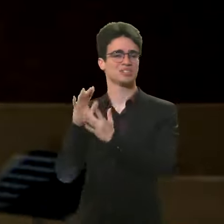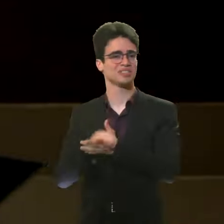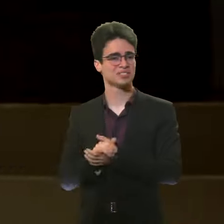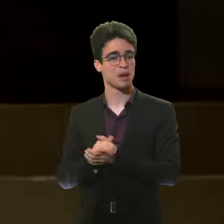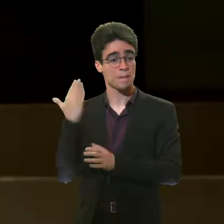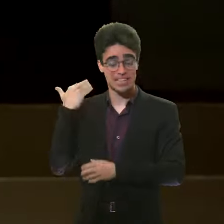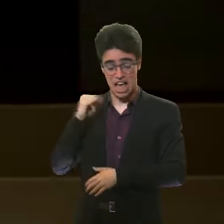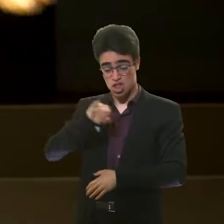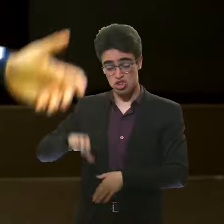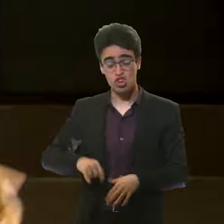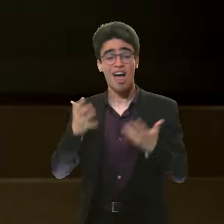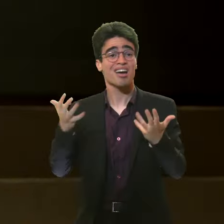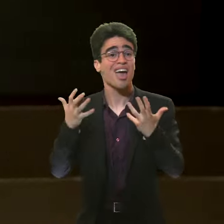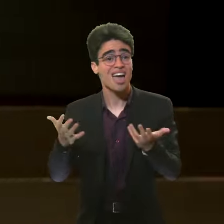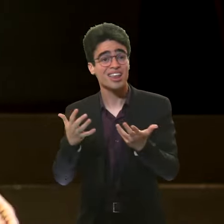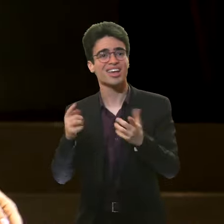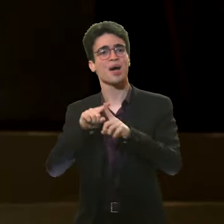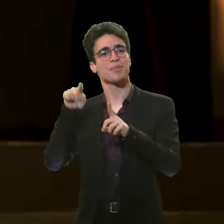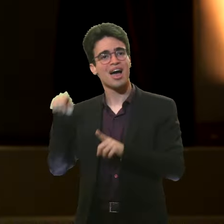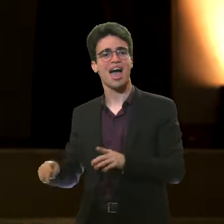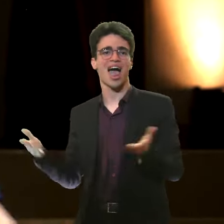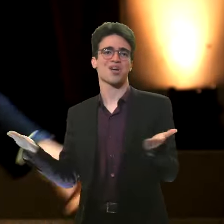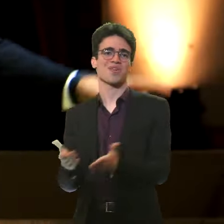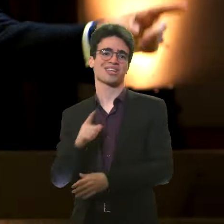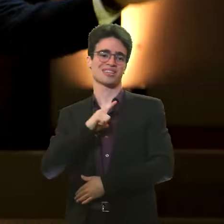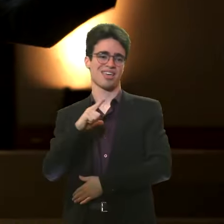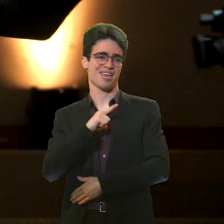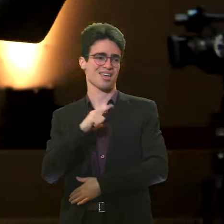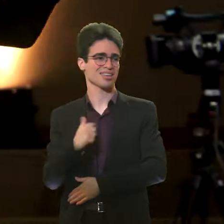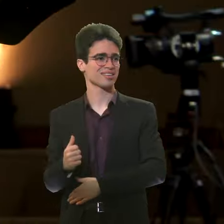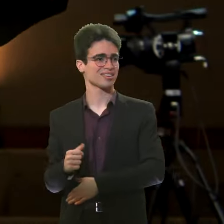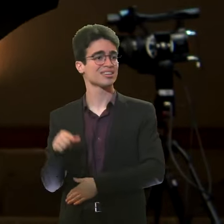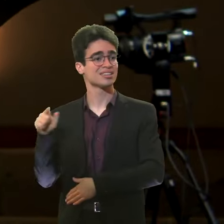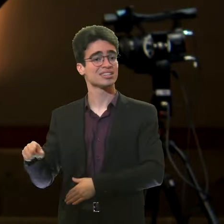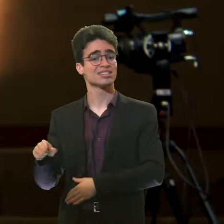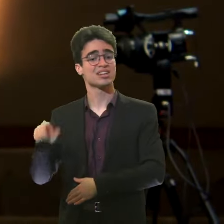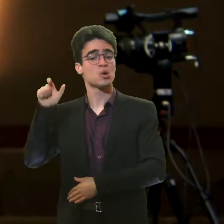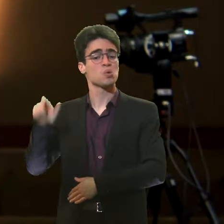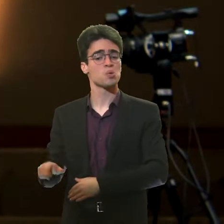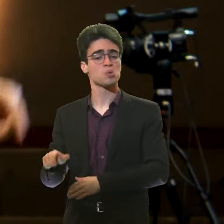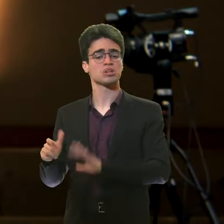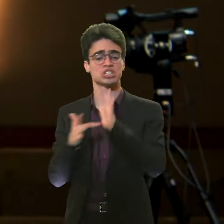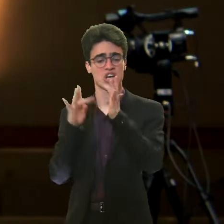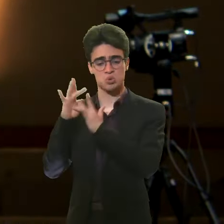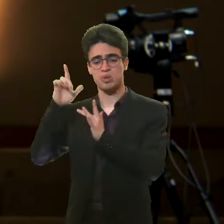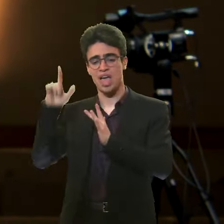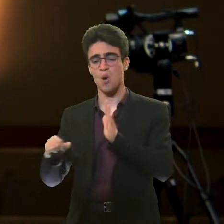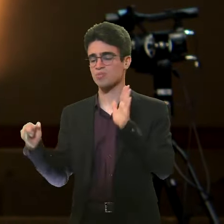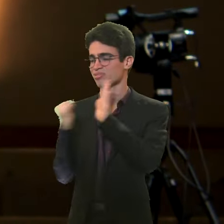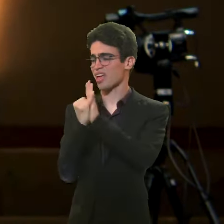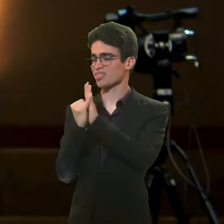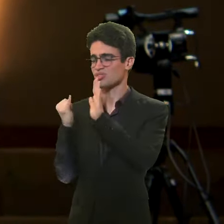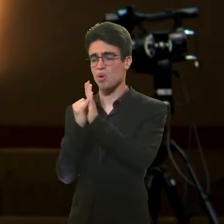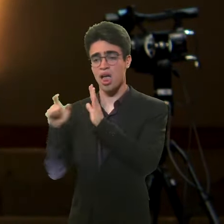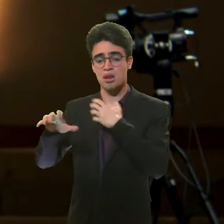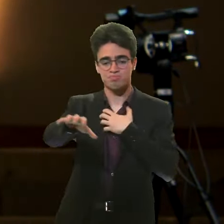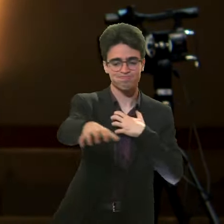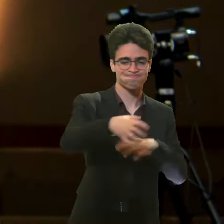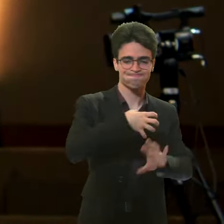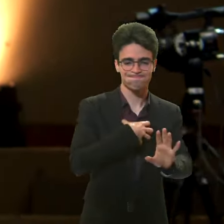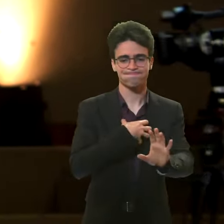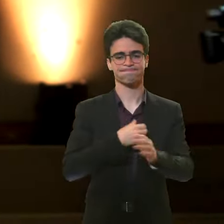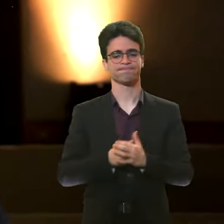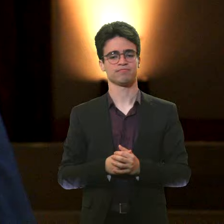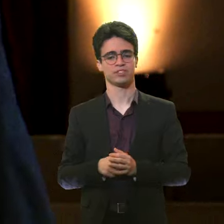Existe um intercessor que se compadece da nossa fraqueza, o intercessor